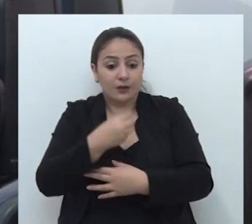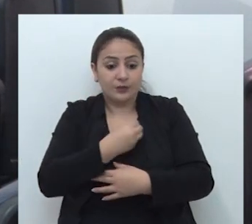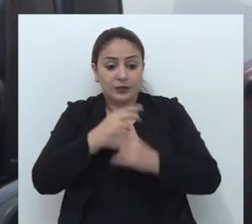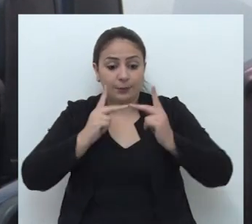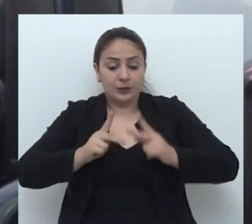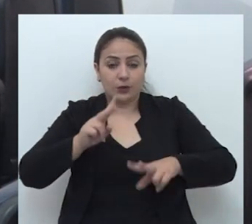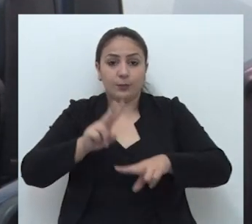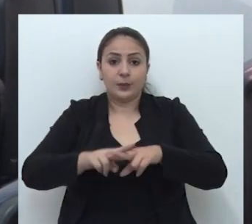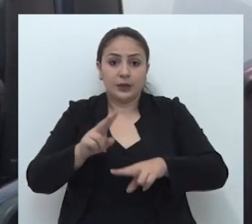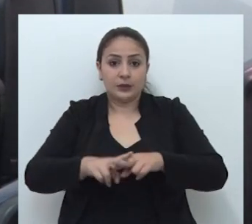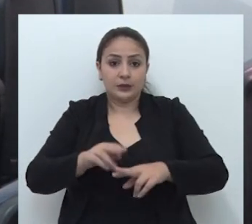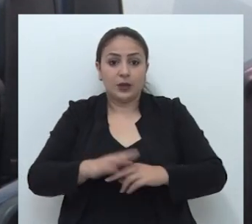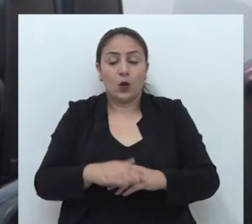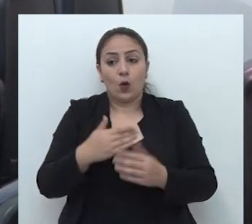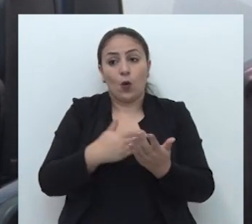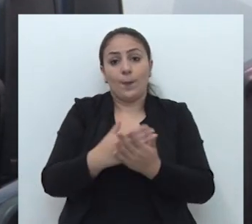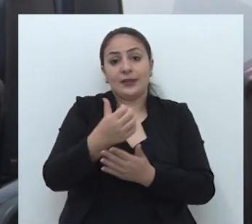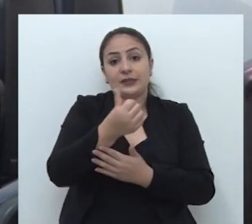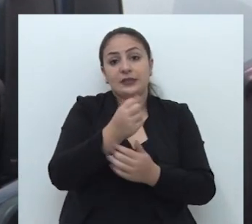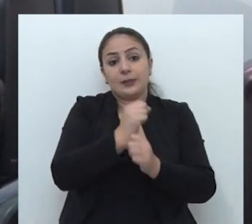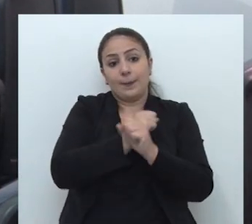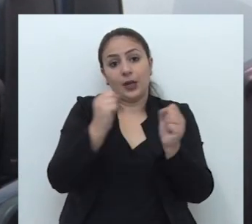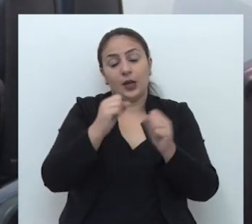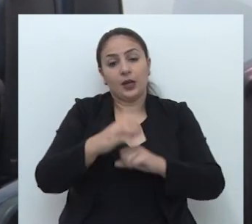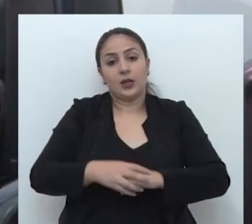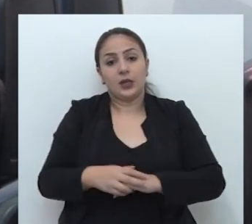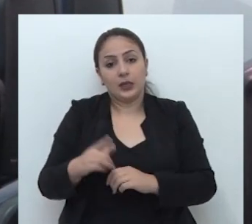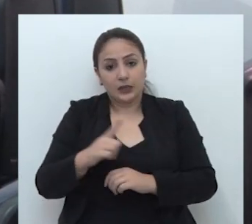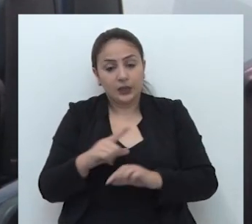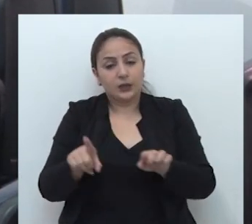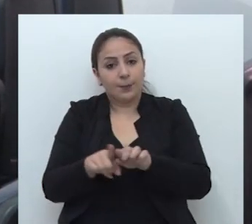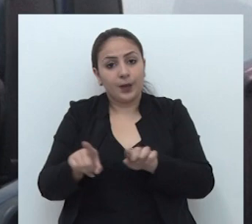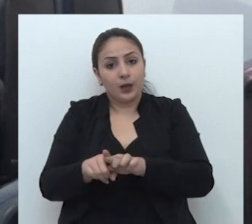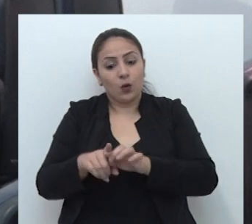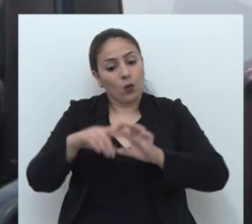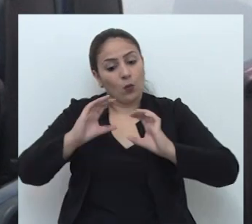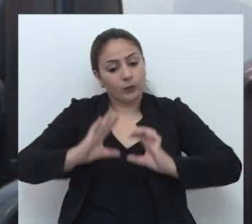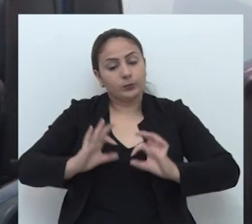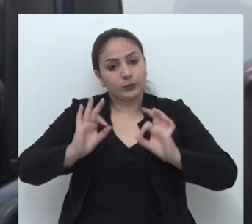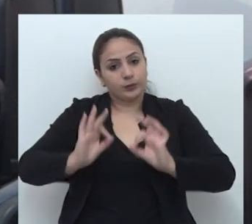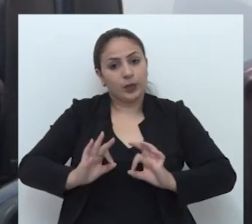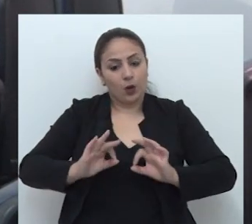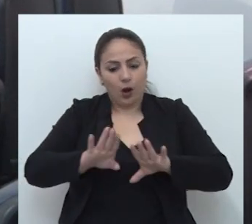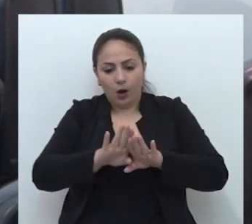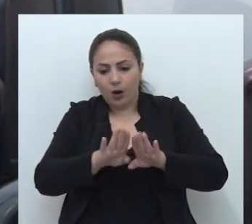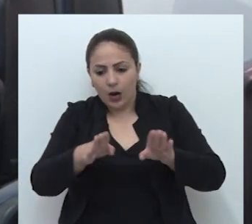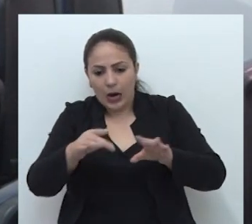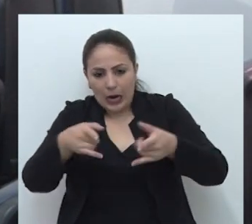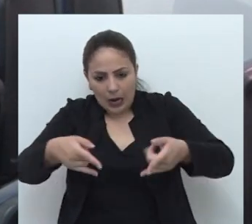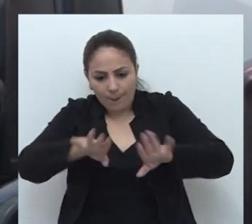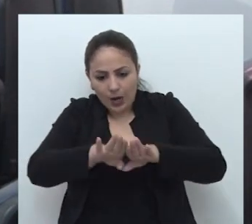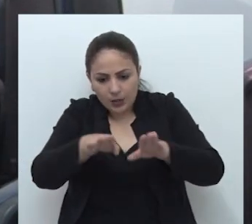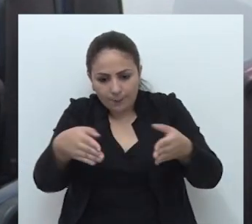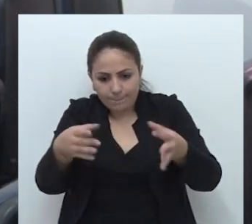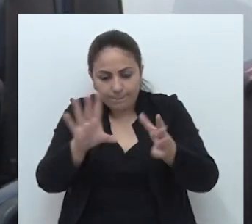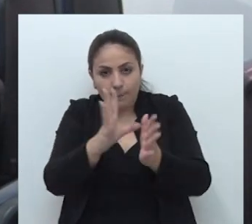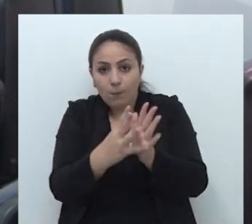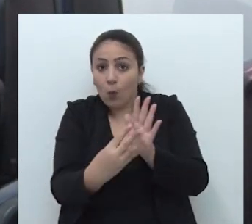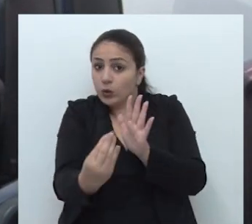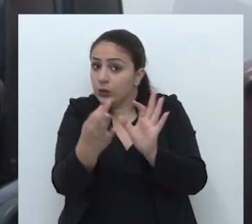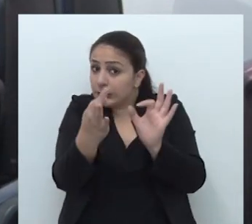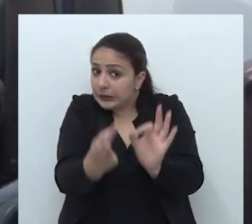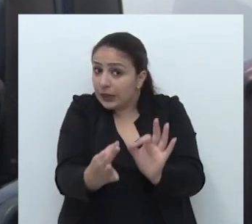de um apenado na APAC começa às 6 da manhã. E ele tem, inclusive, a disciplina e o dever de arrumar a sua própria cama dentro do modelo